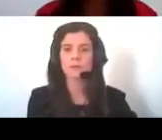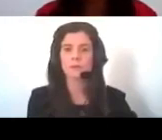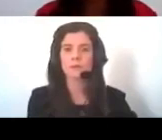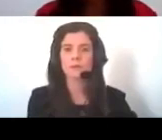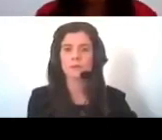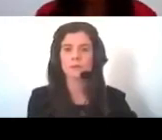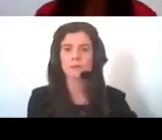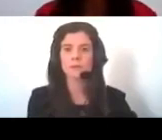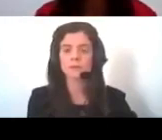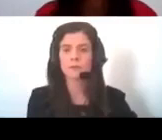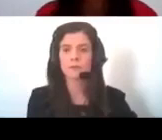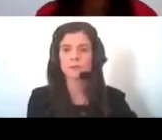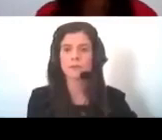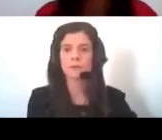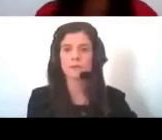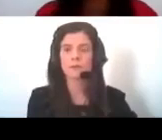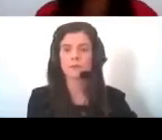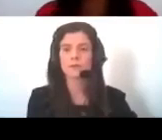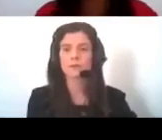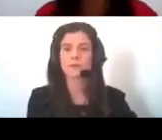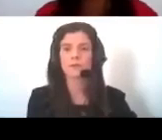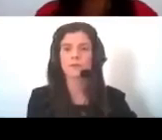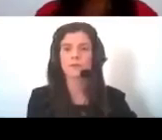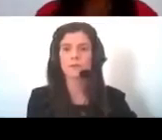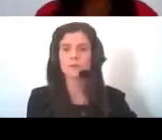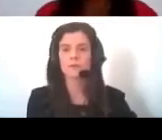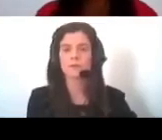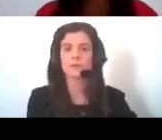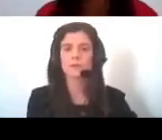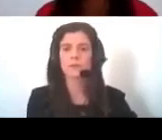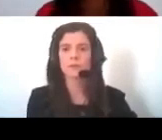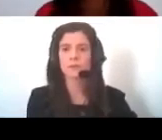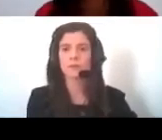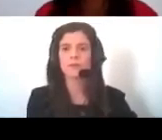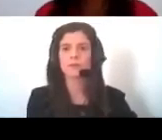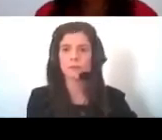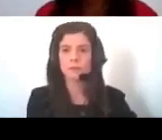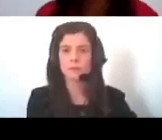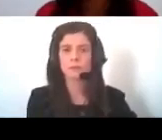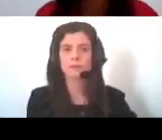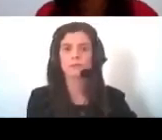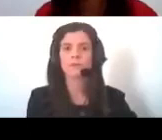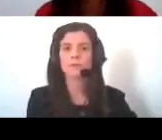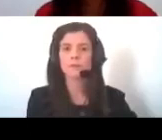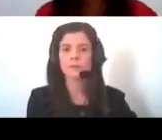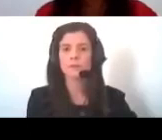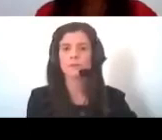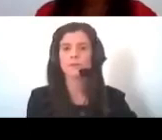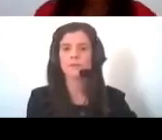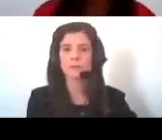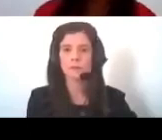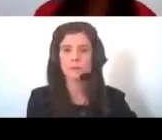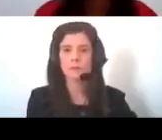treinamento e desenvolvimento humano, também é constituída pelos programas de motivação, pela formação e por gestão